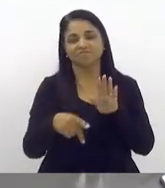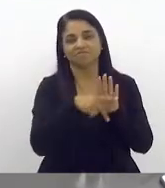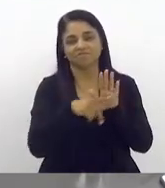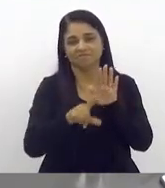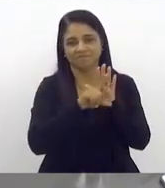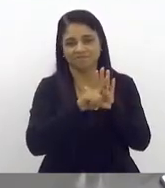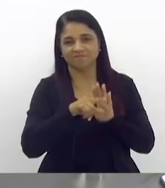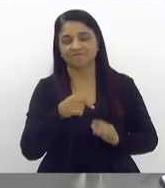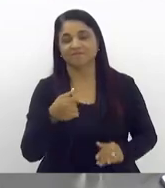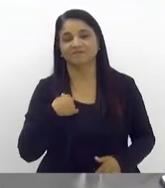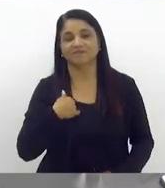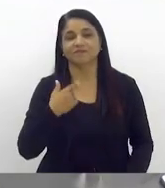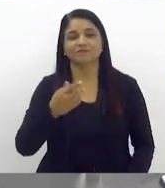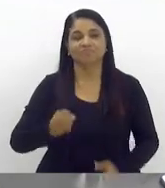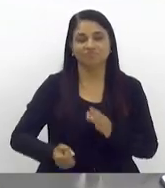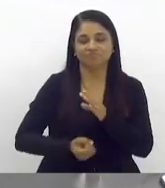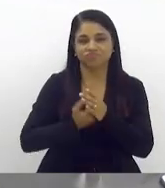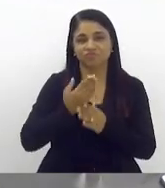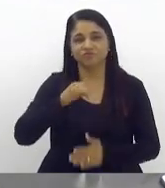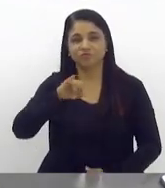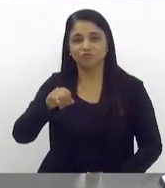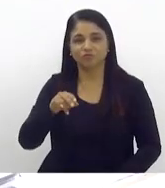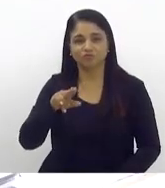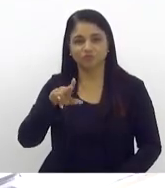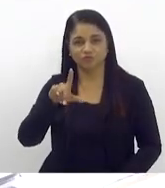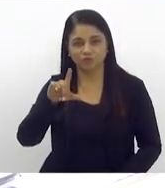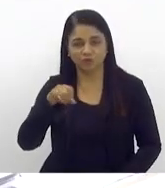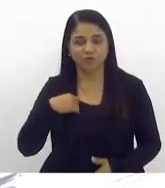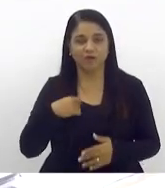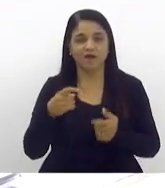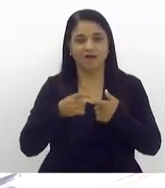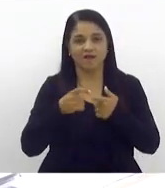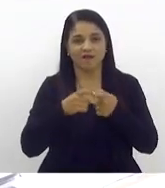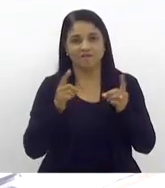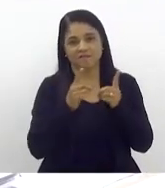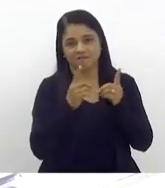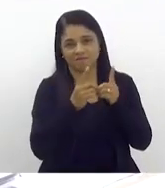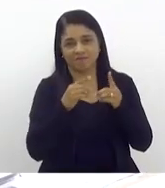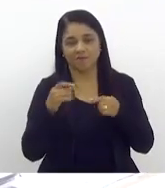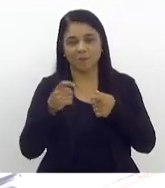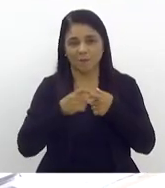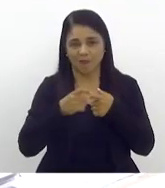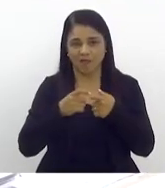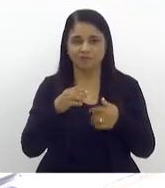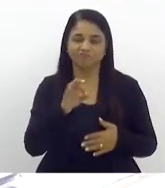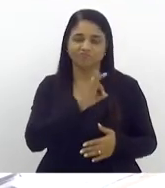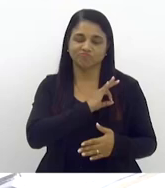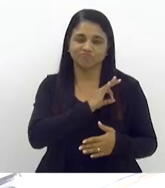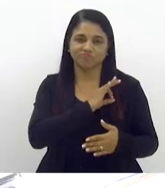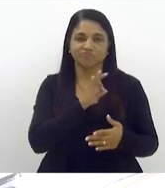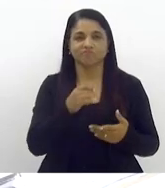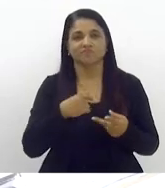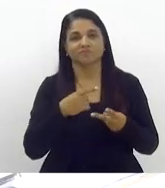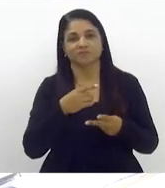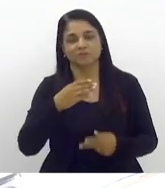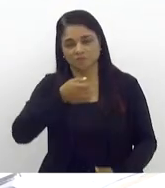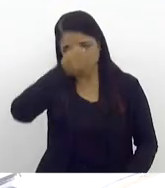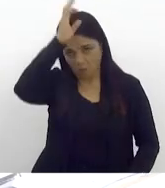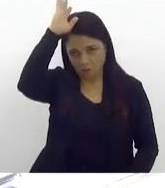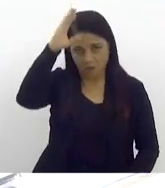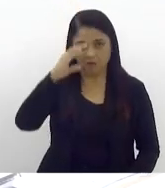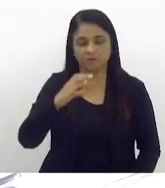23, de autoria do deputado Júlio Rocha, que dispõe sobre assistência médica e o fornecimento de remédios ao policial militar, civil e penal, ao bombeiro militar e ao agente de